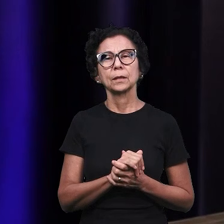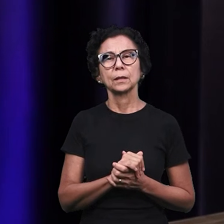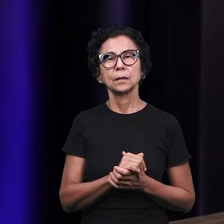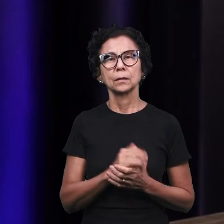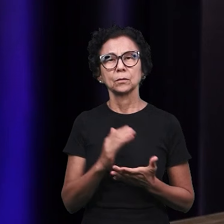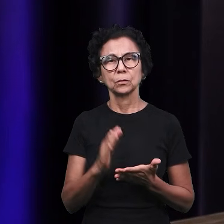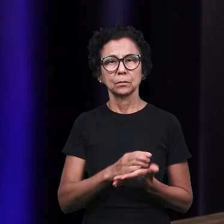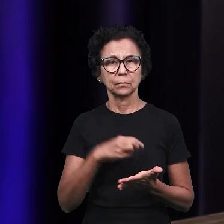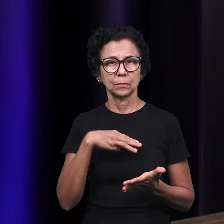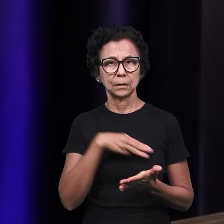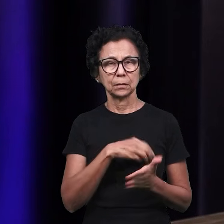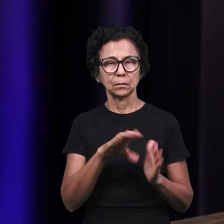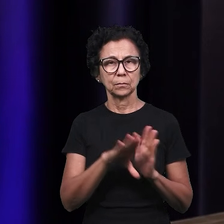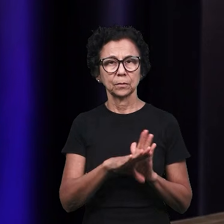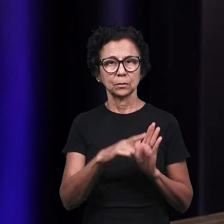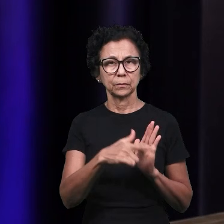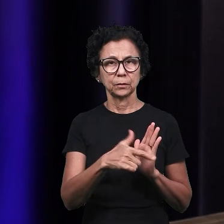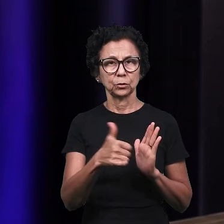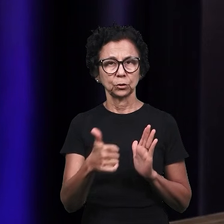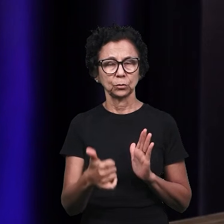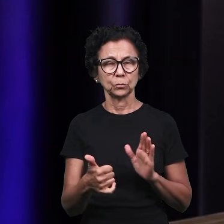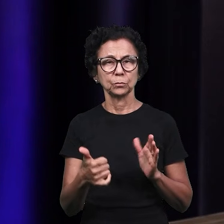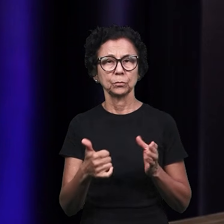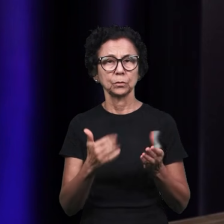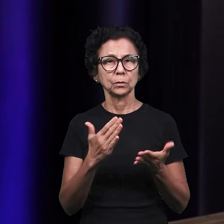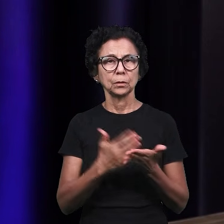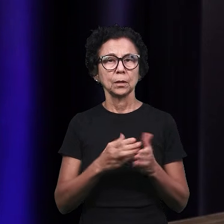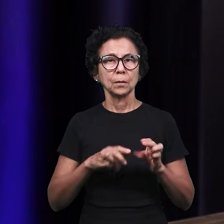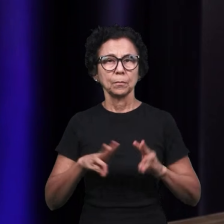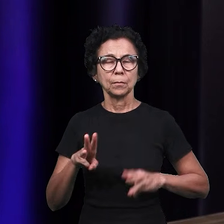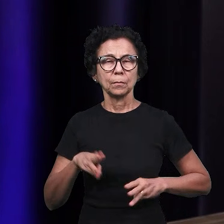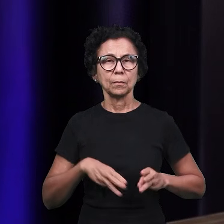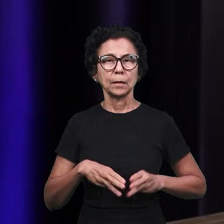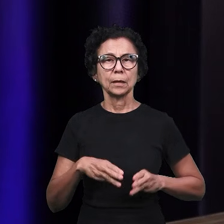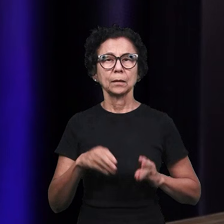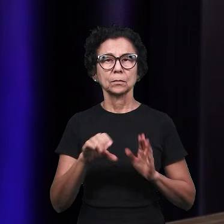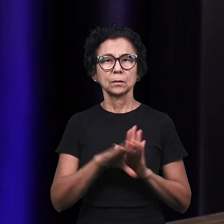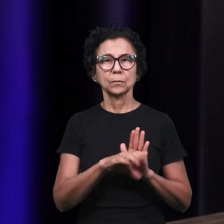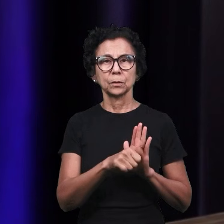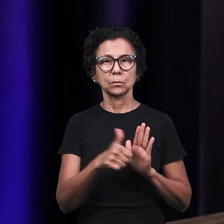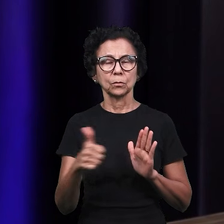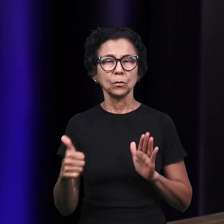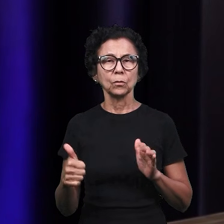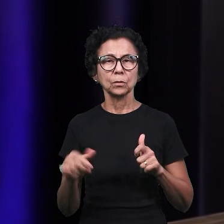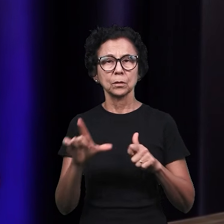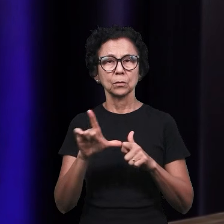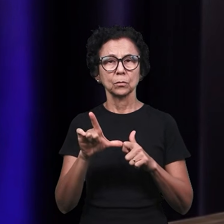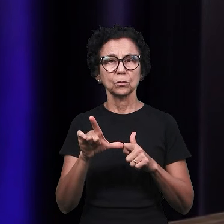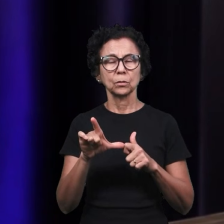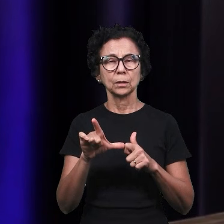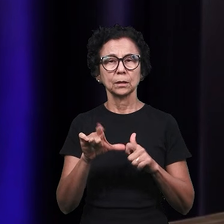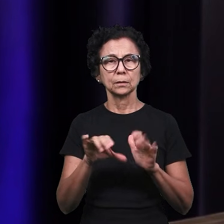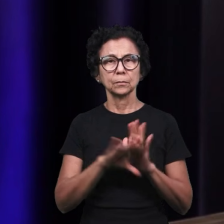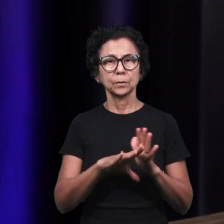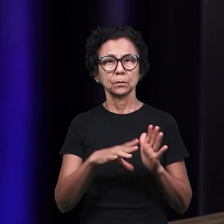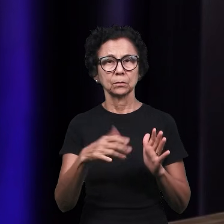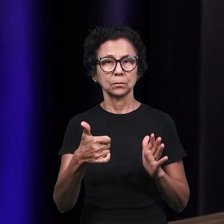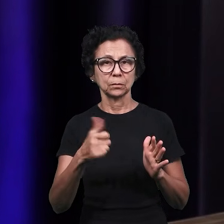as passagens em Mateus capítulo 21, Marcos 11, Lucas